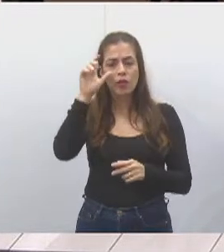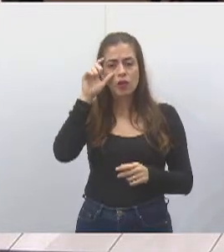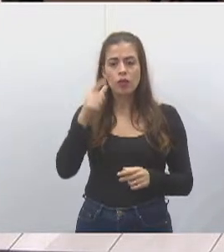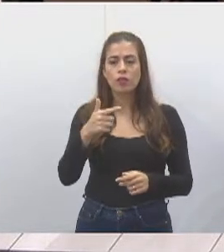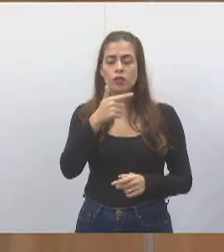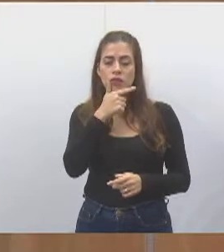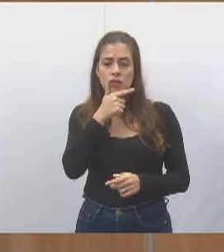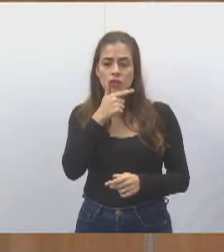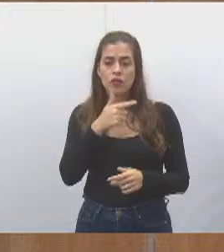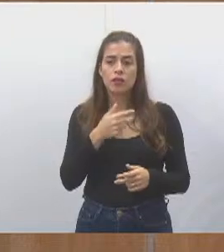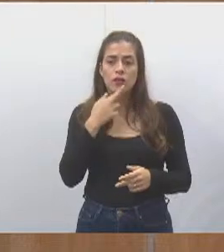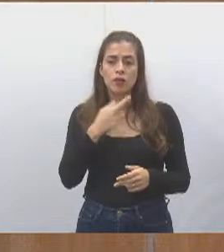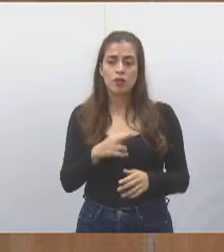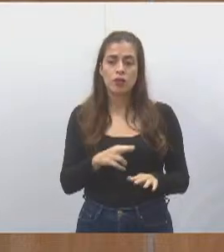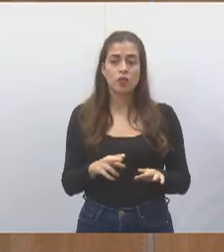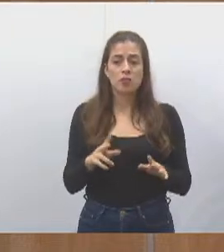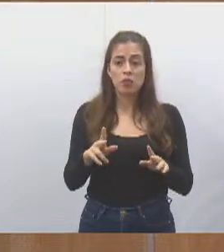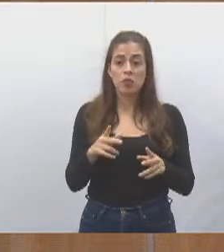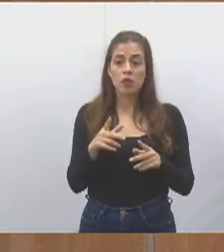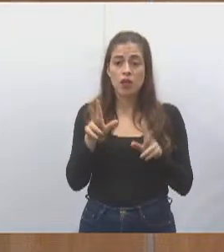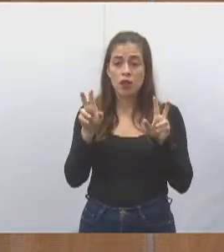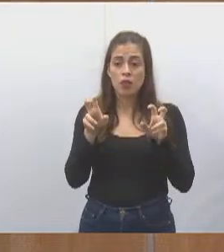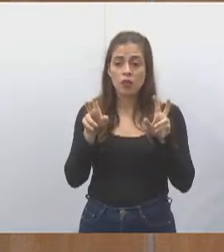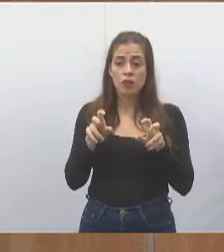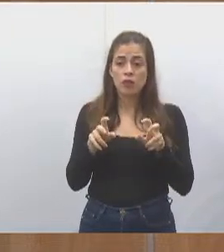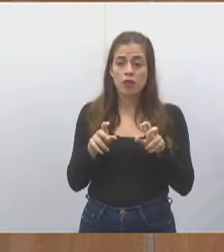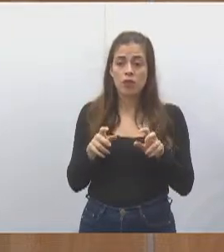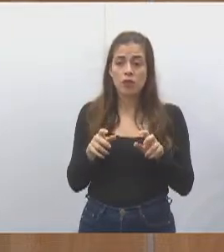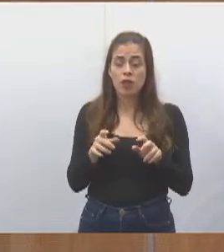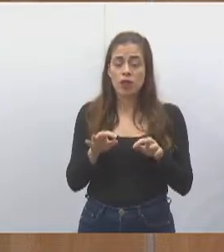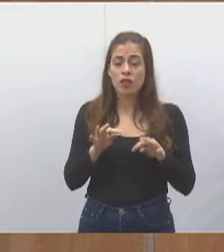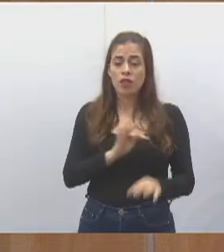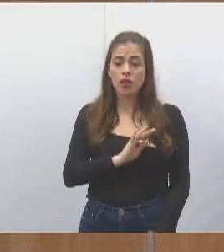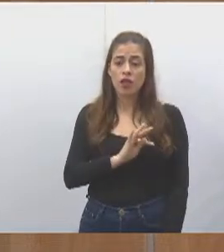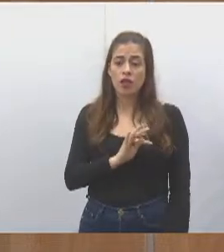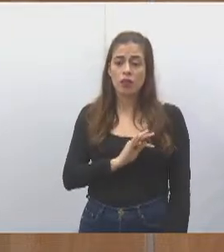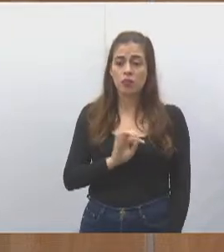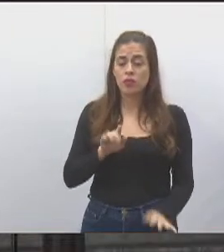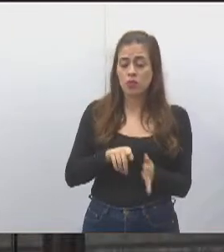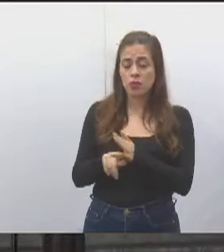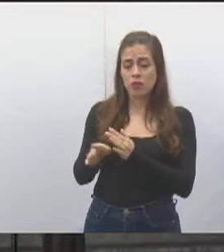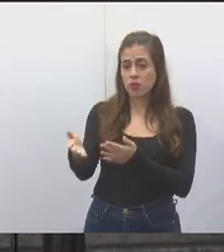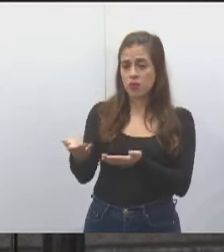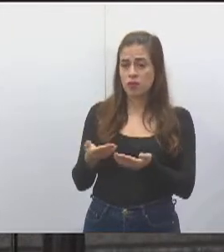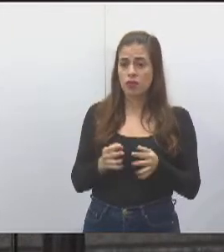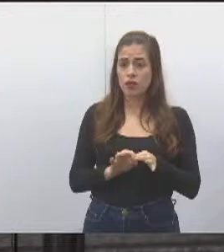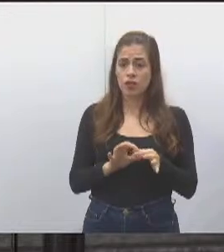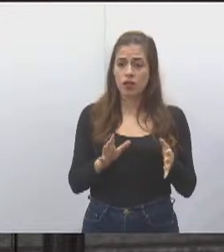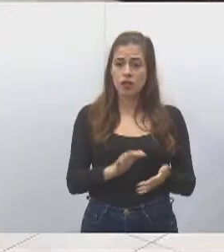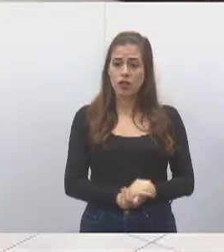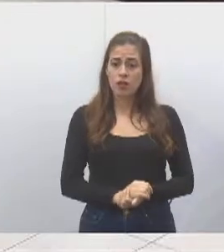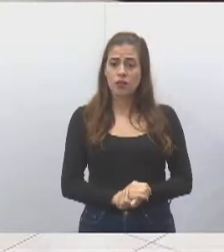assunto técnico. Mas se você tiver uma questão com o Arildo, está aqui. Entendi.